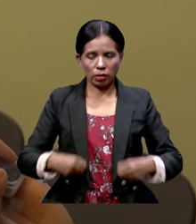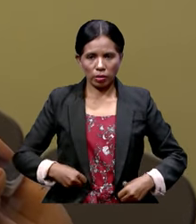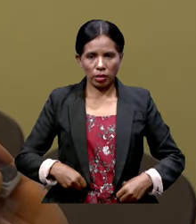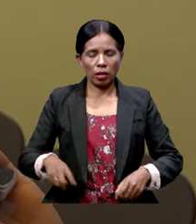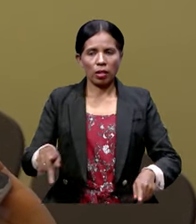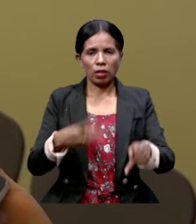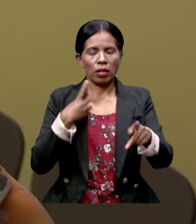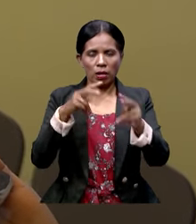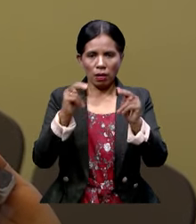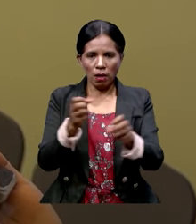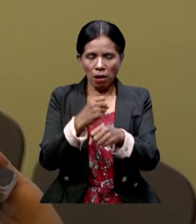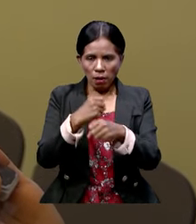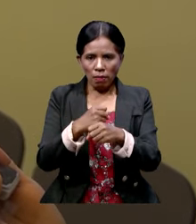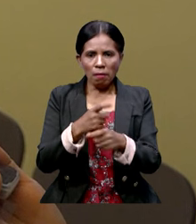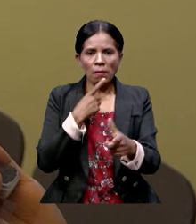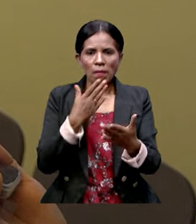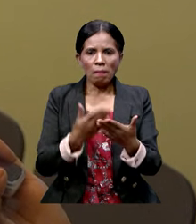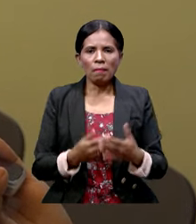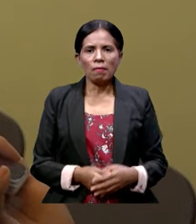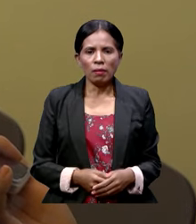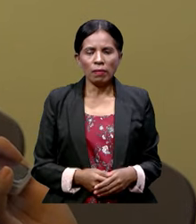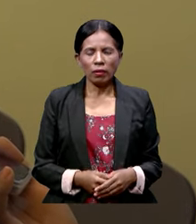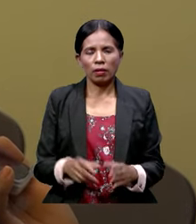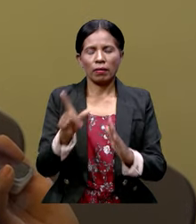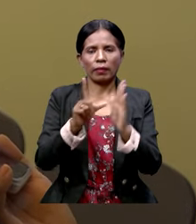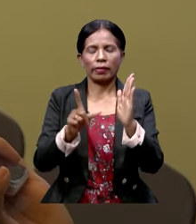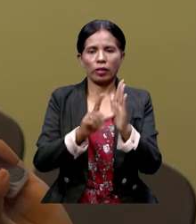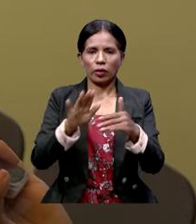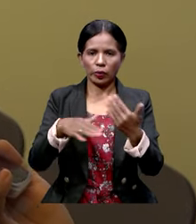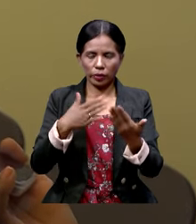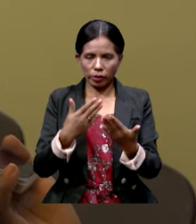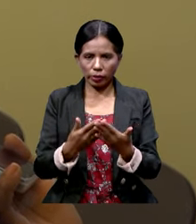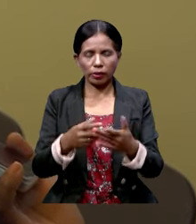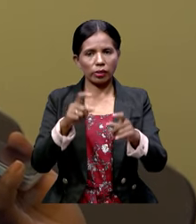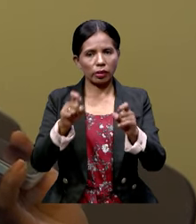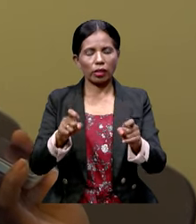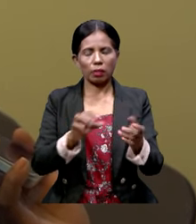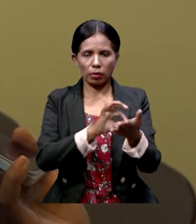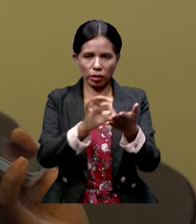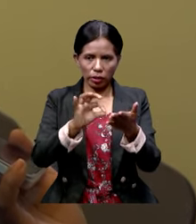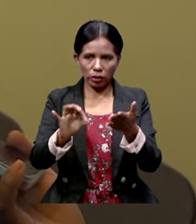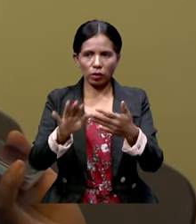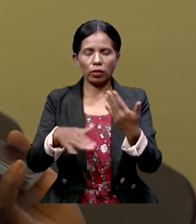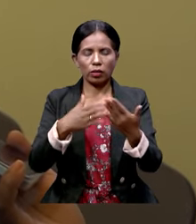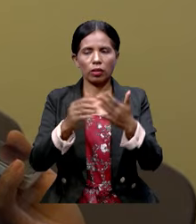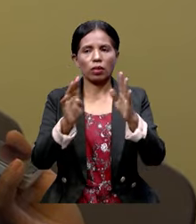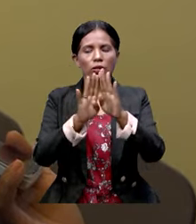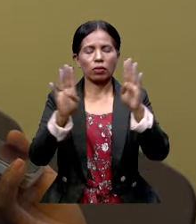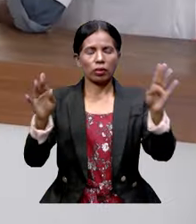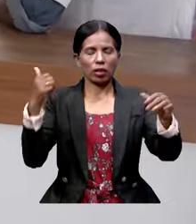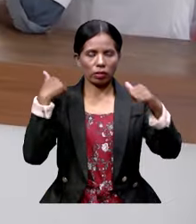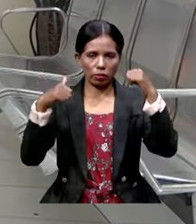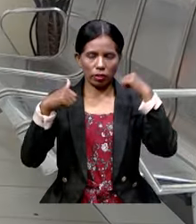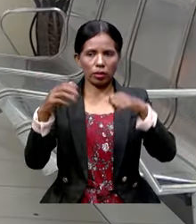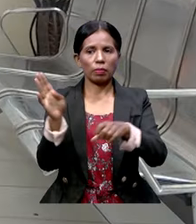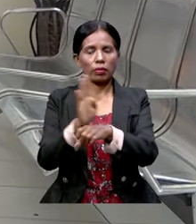halo intervenção. Mas em termos de lei, o todo tem que mais resista para tu localizar a atividade de